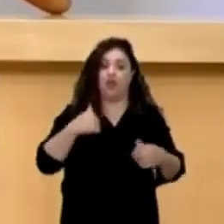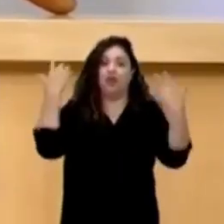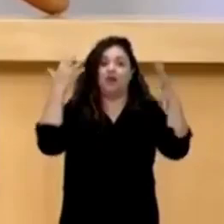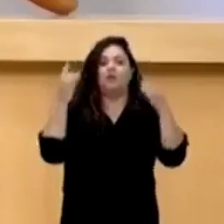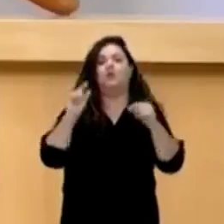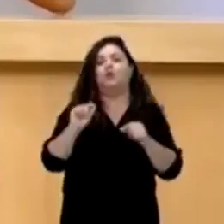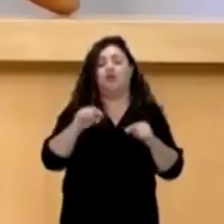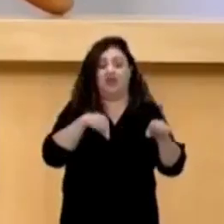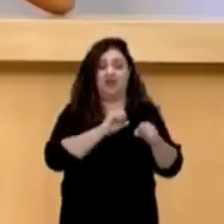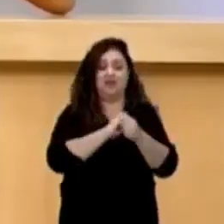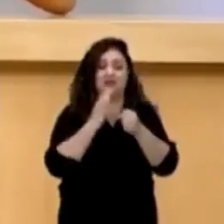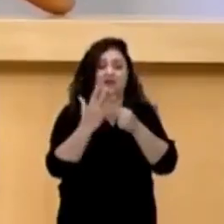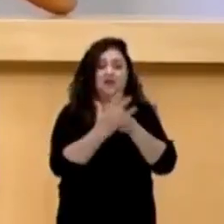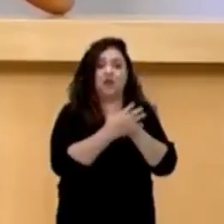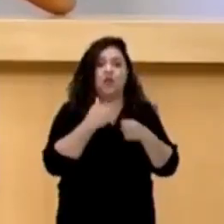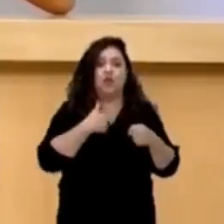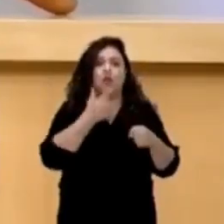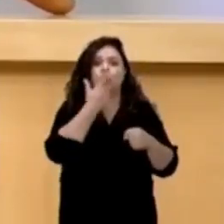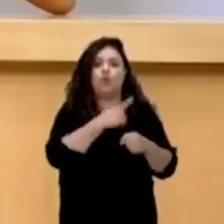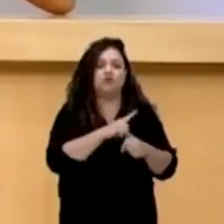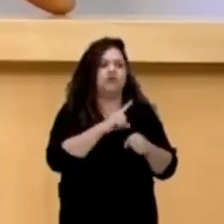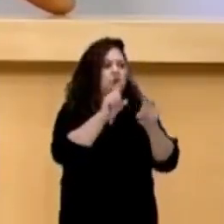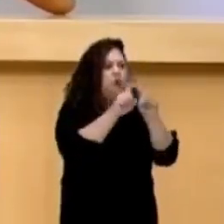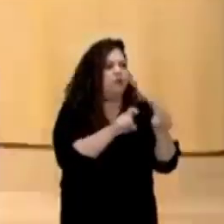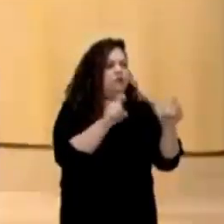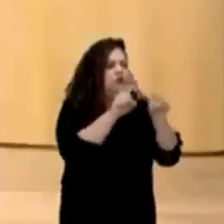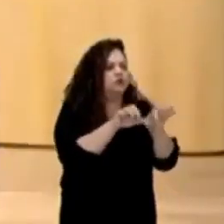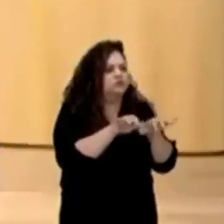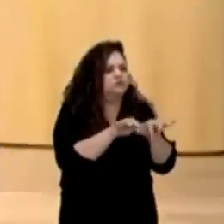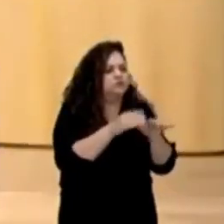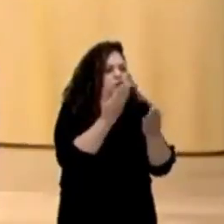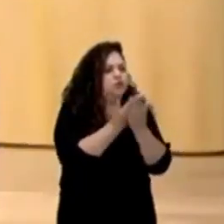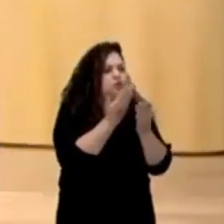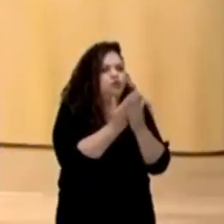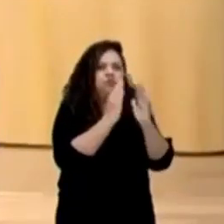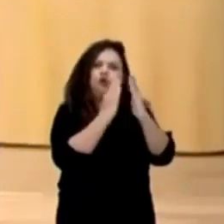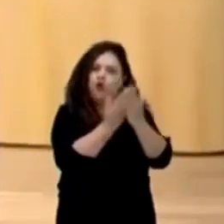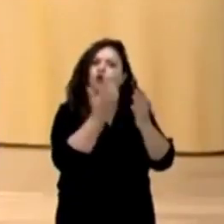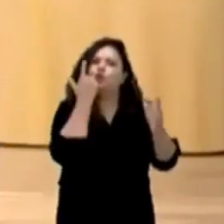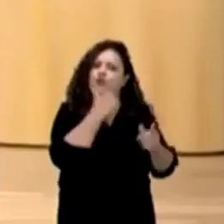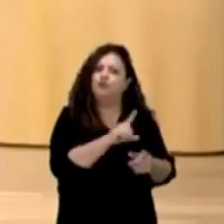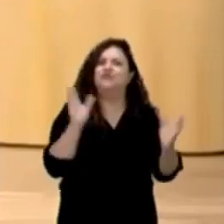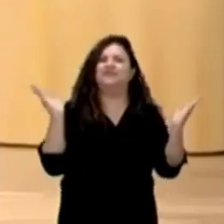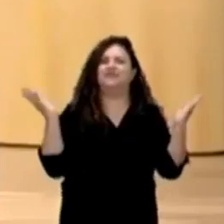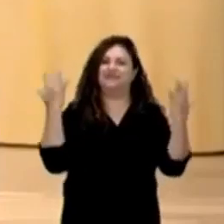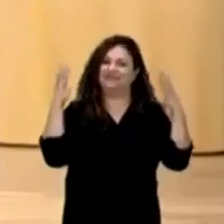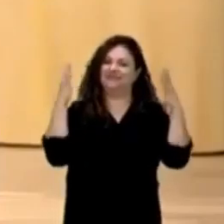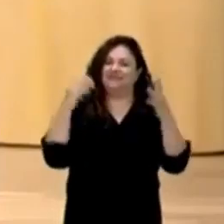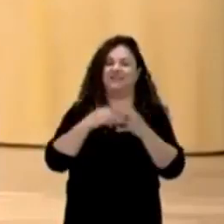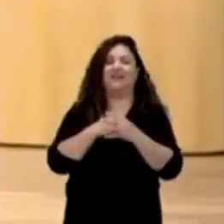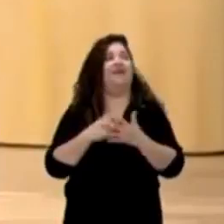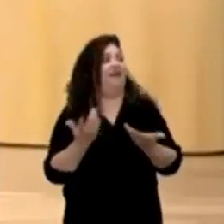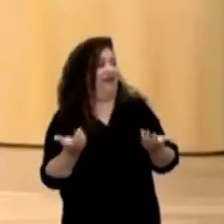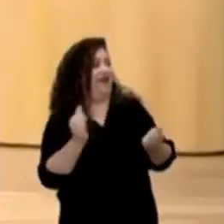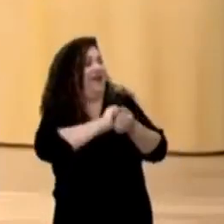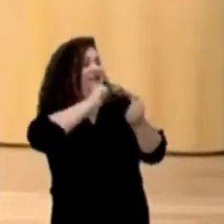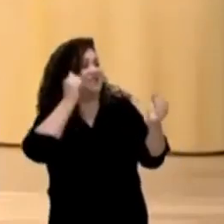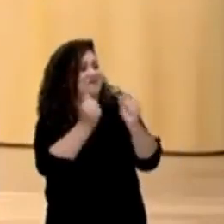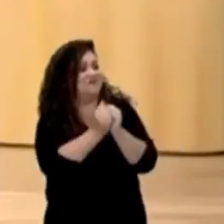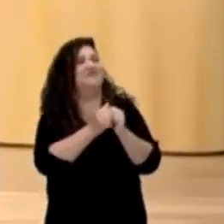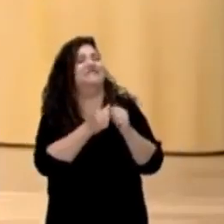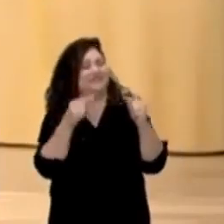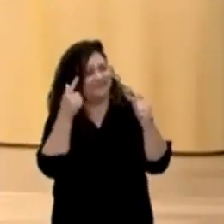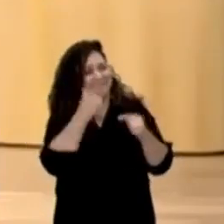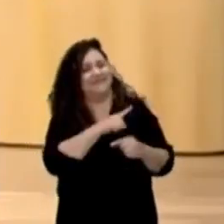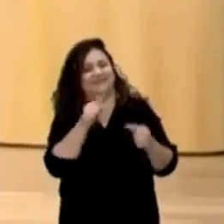que eu sei fazer aula pelo computador, sabia, Josefina? Nossa, pode crer, né? Vocês tiveram que se adaptar igual todos nós. Exatamente, sim. Eu